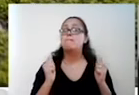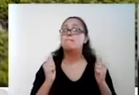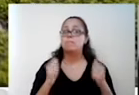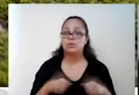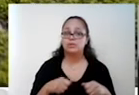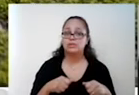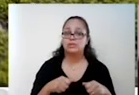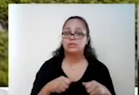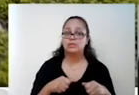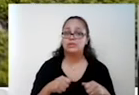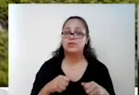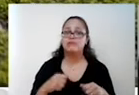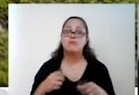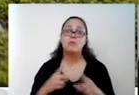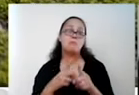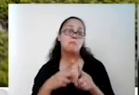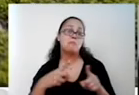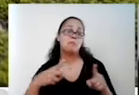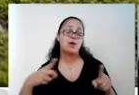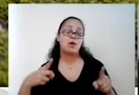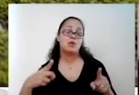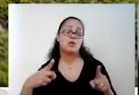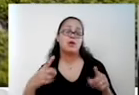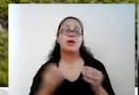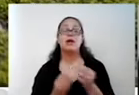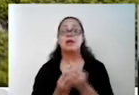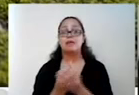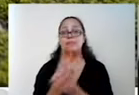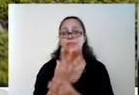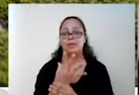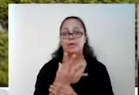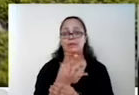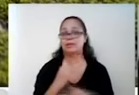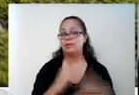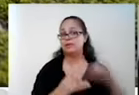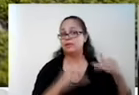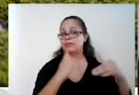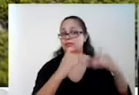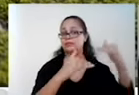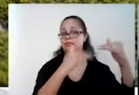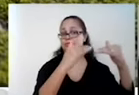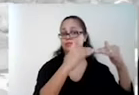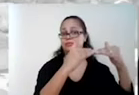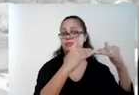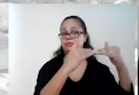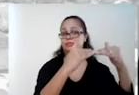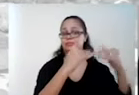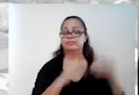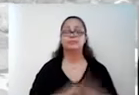maiores tamanhos. E a planta que evoluiu a partir da briófita foram as pteridófitas.